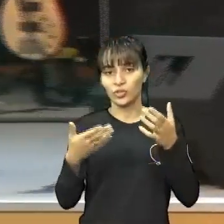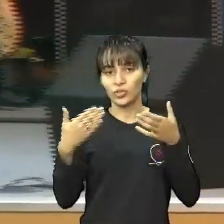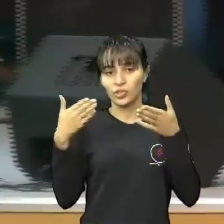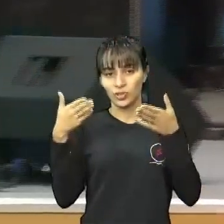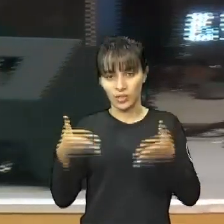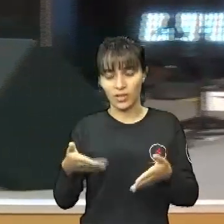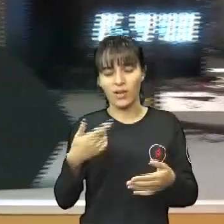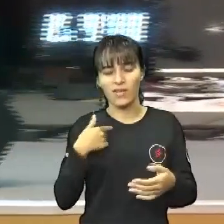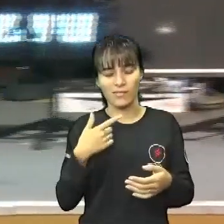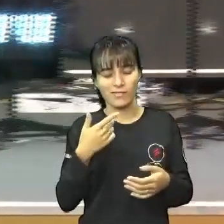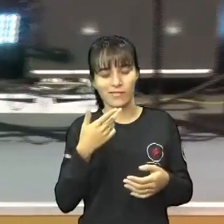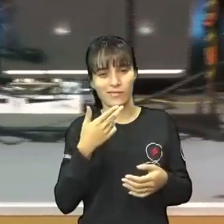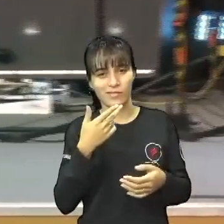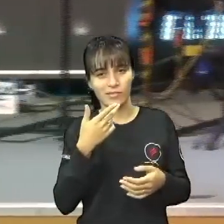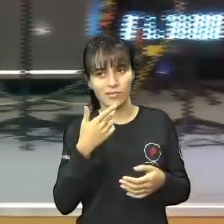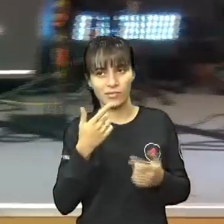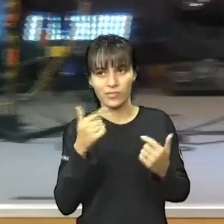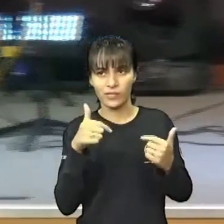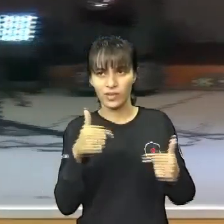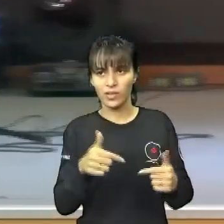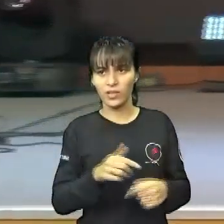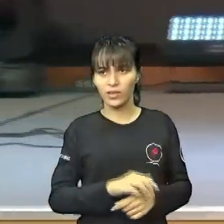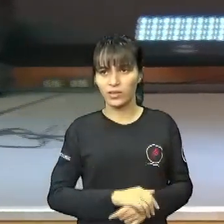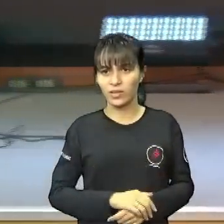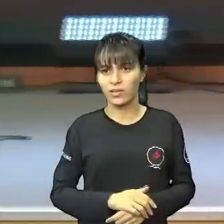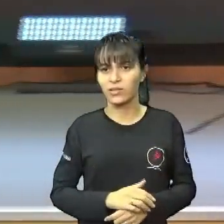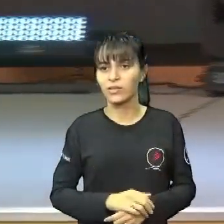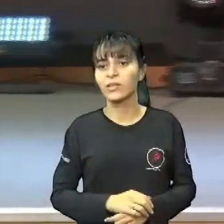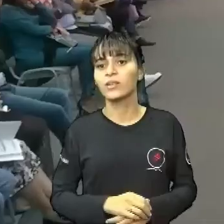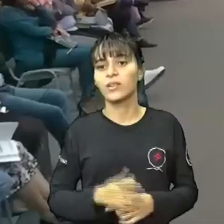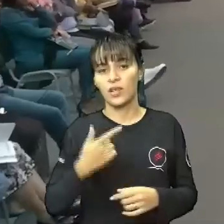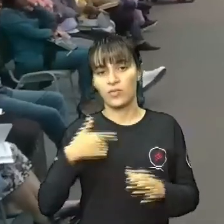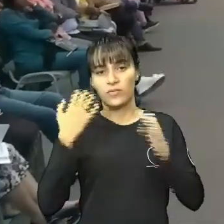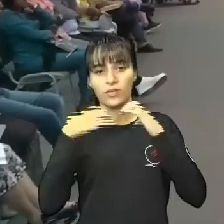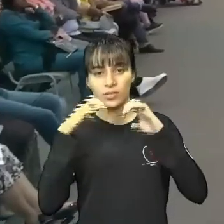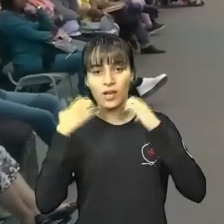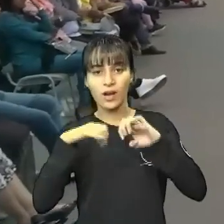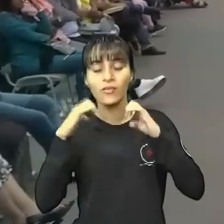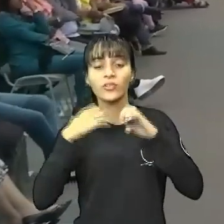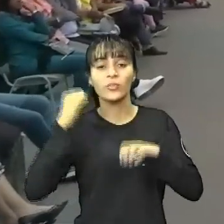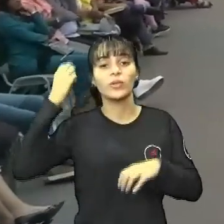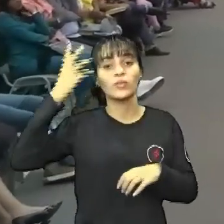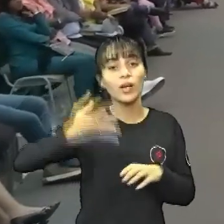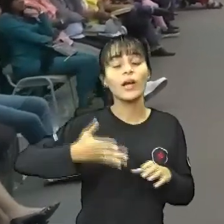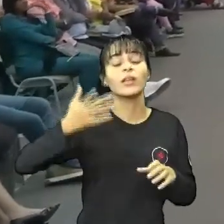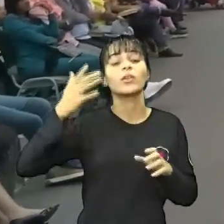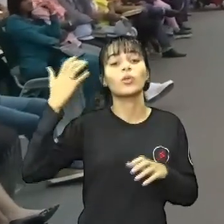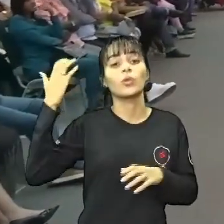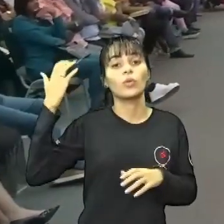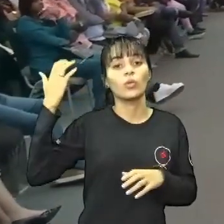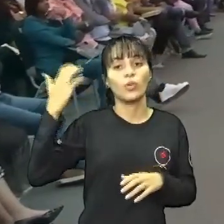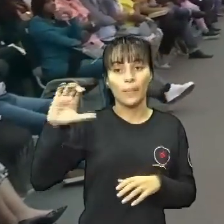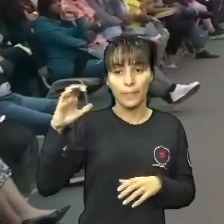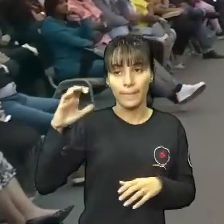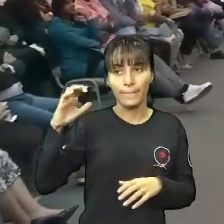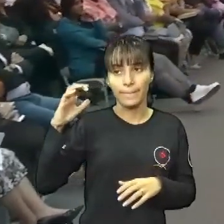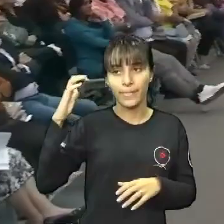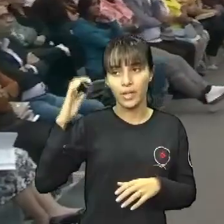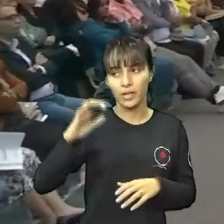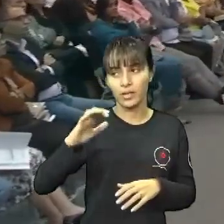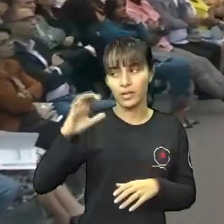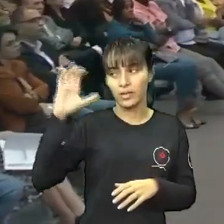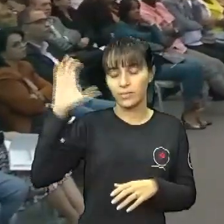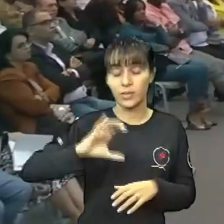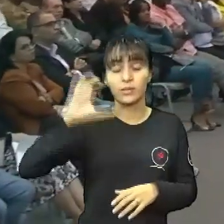isso com um cara eu eu quando era garoto evangelizava de madrugada em Copacabana sexta-feira tá que o Fernando